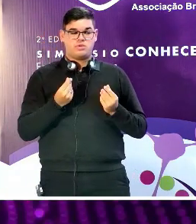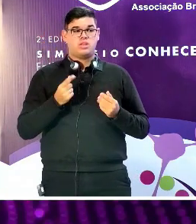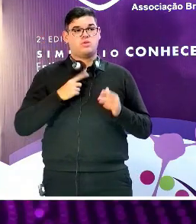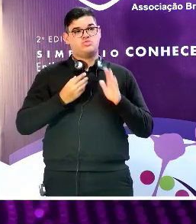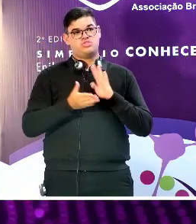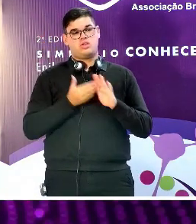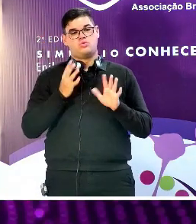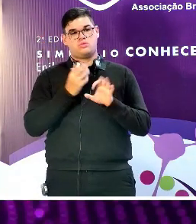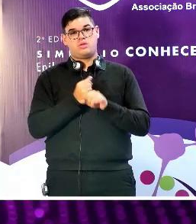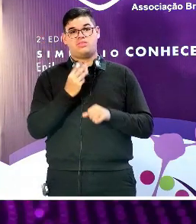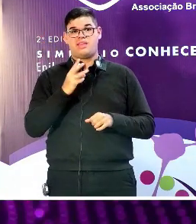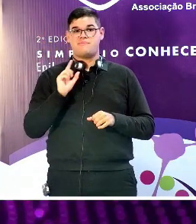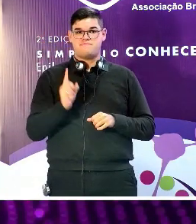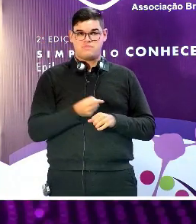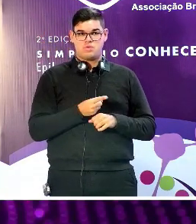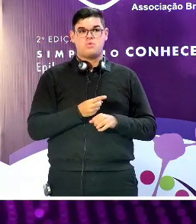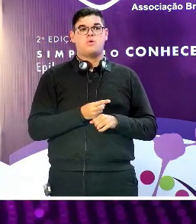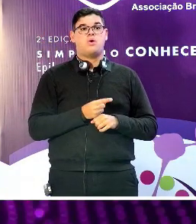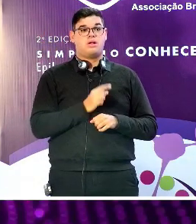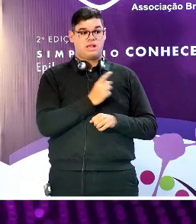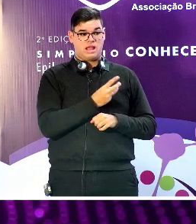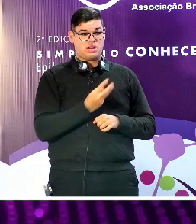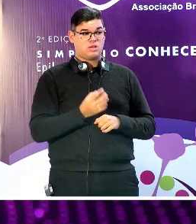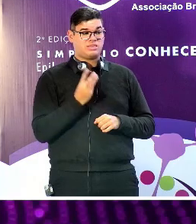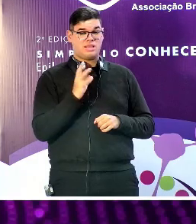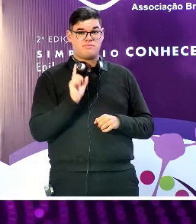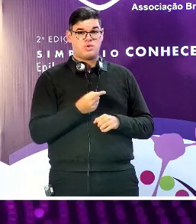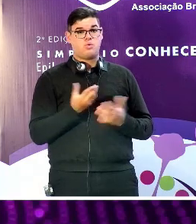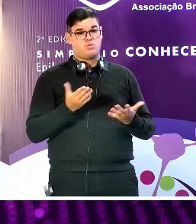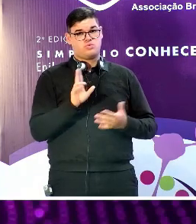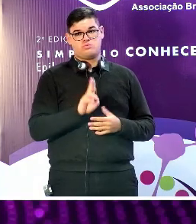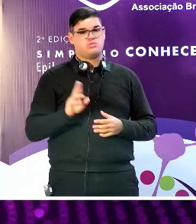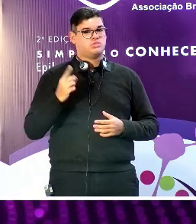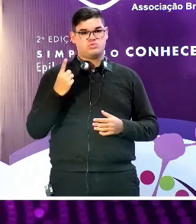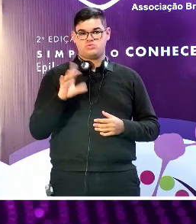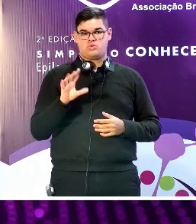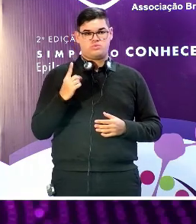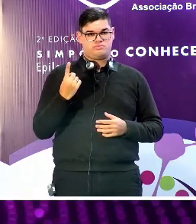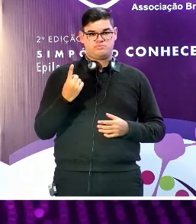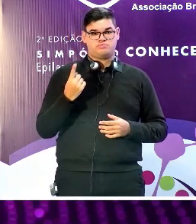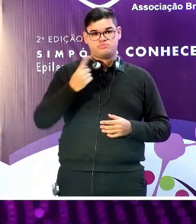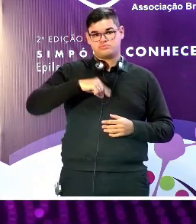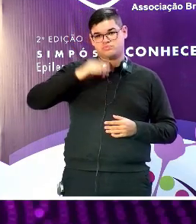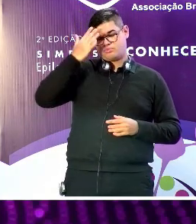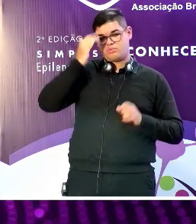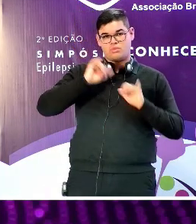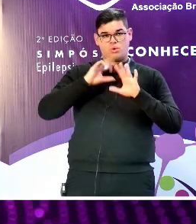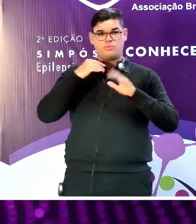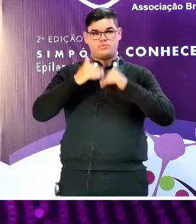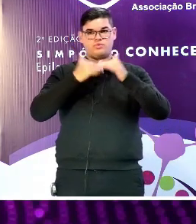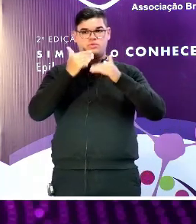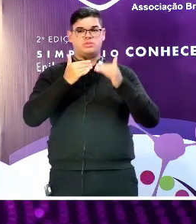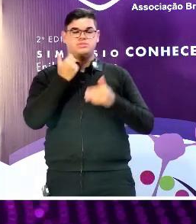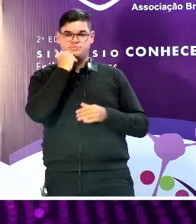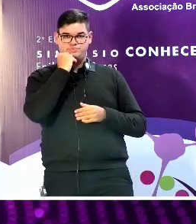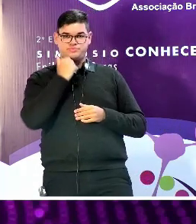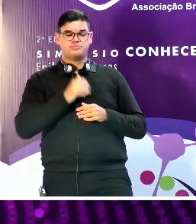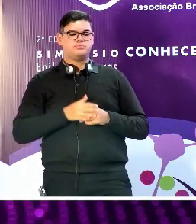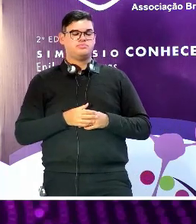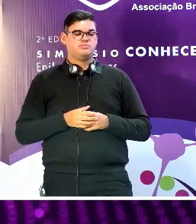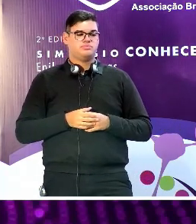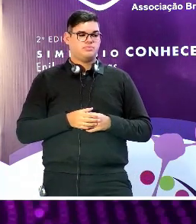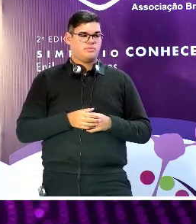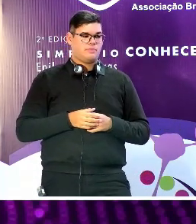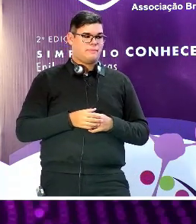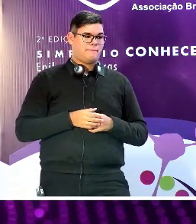3.000. Foi um trabalho. Hoje, eu uso uma só. Para vocês terem uma ideia como a gente desenvolveu cientificamente, né?